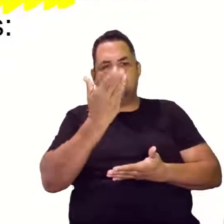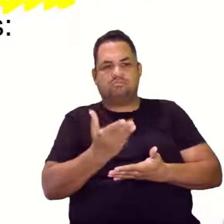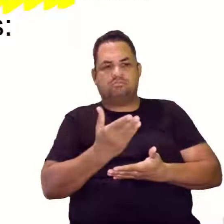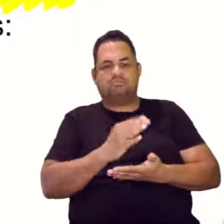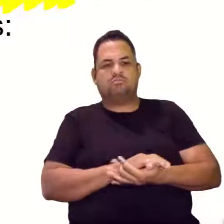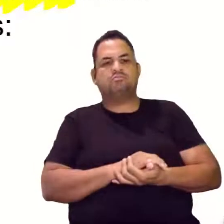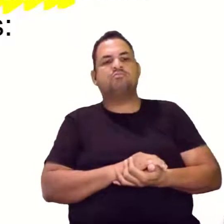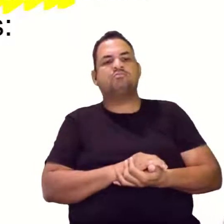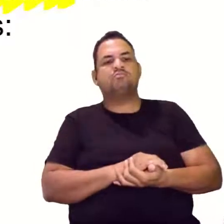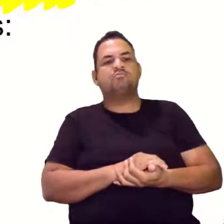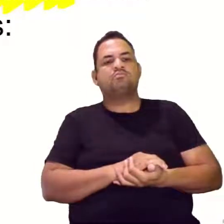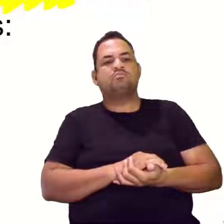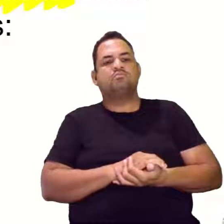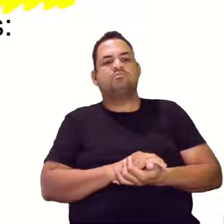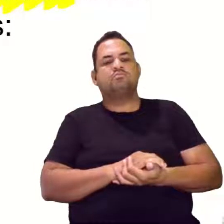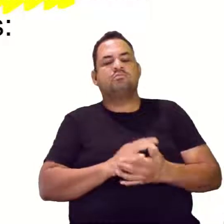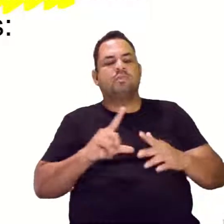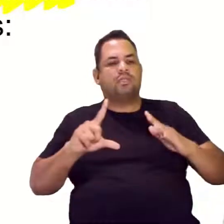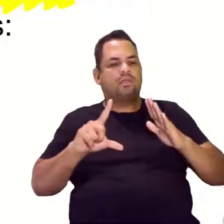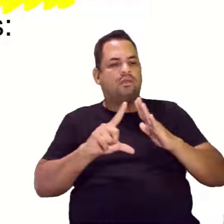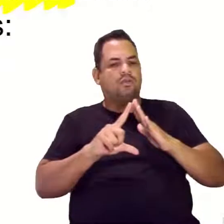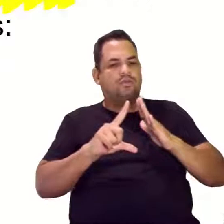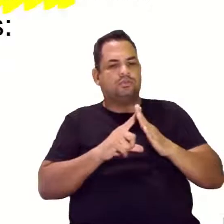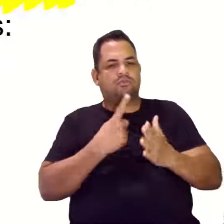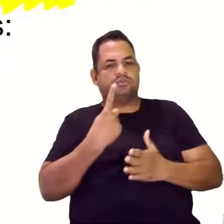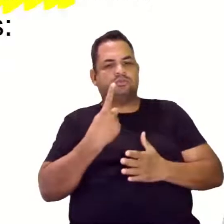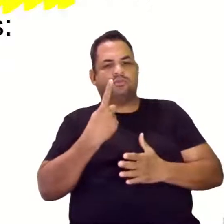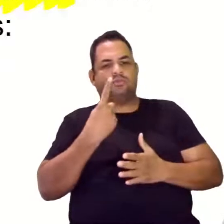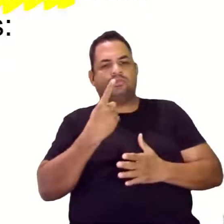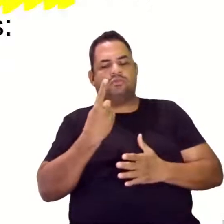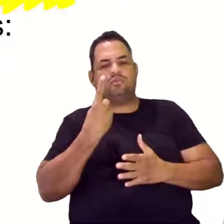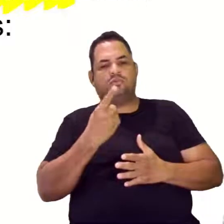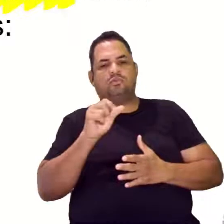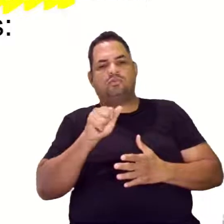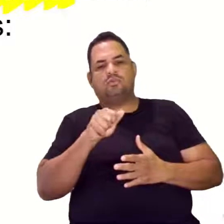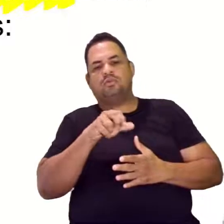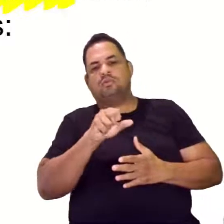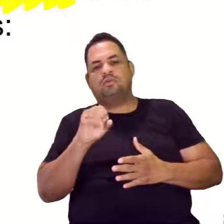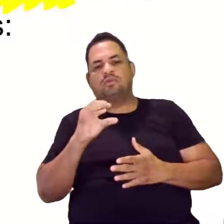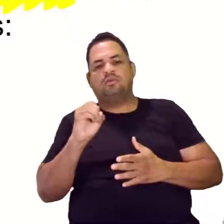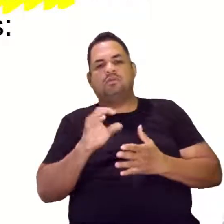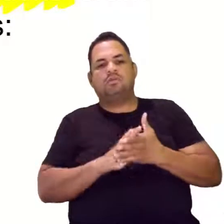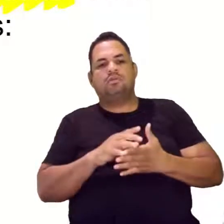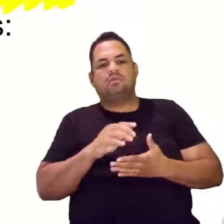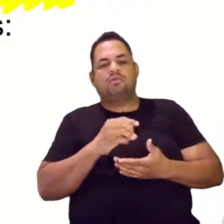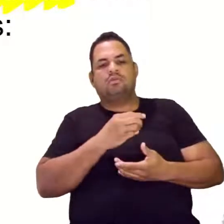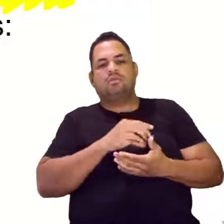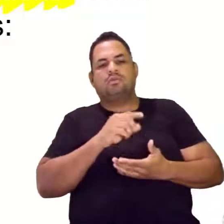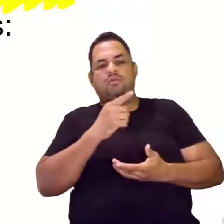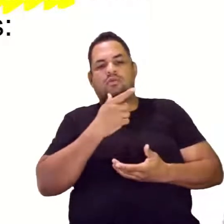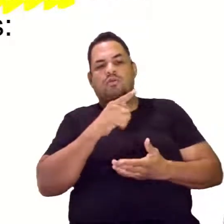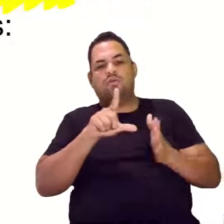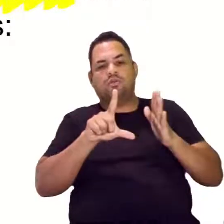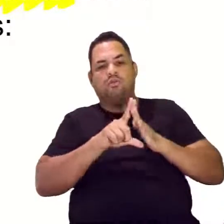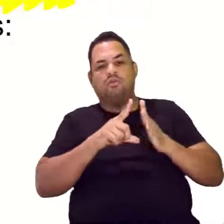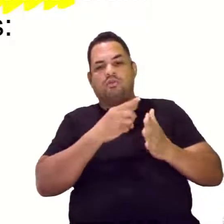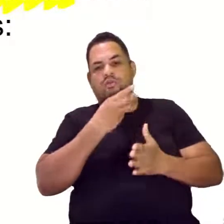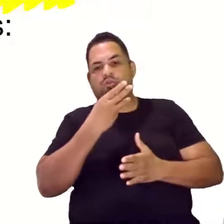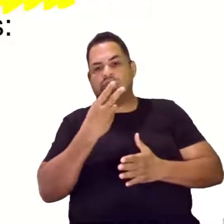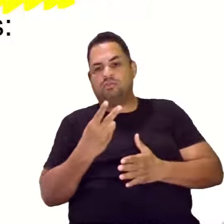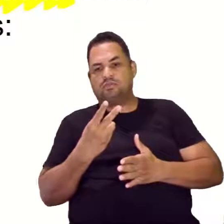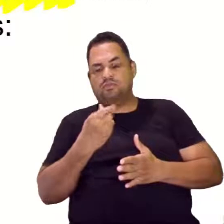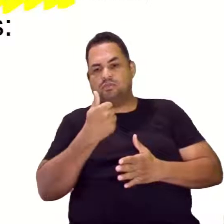conforme os dados. Na loja 1, ele disse que é R$ 1,08. Na loja 2, R$ 1,40. Na